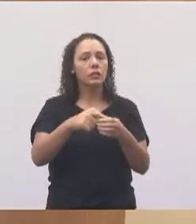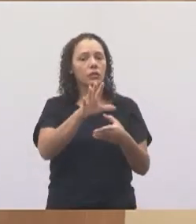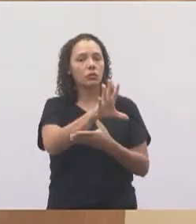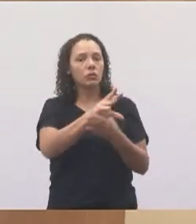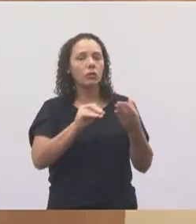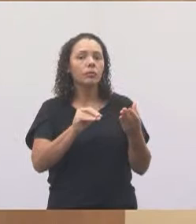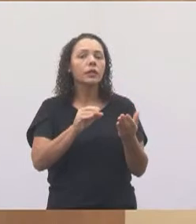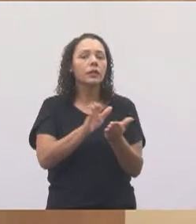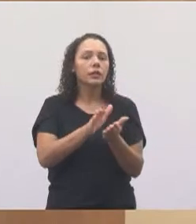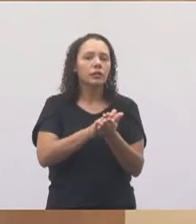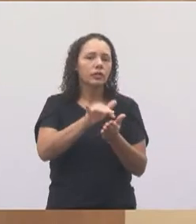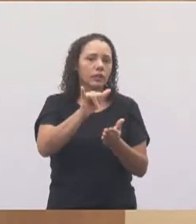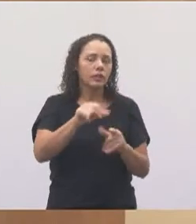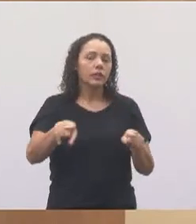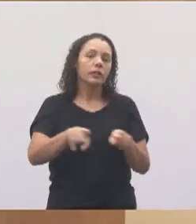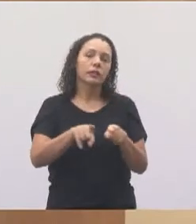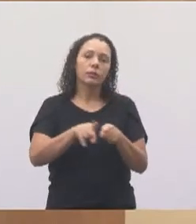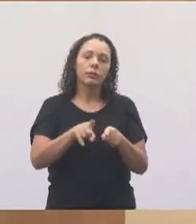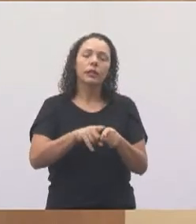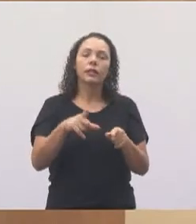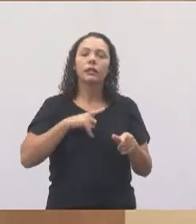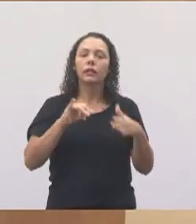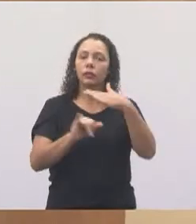um instituto de previdência próprio,